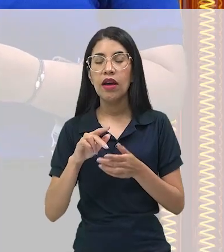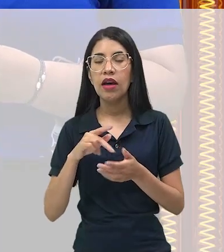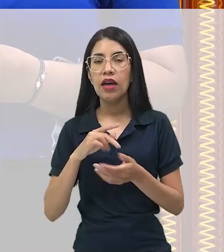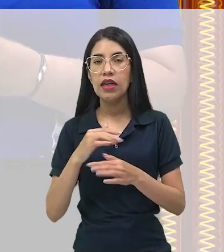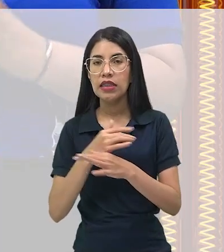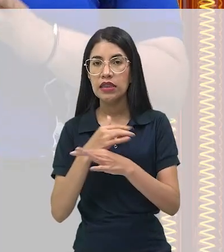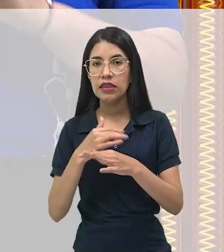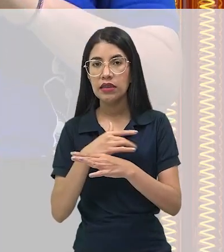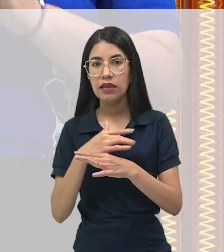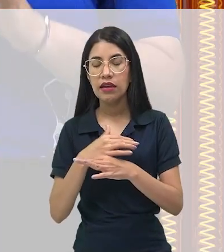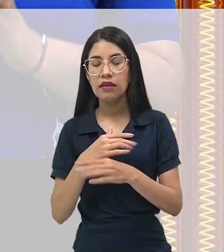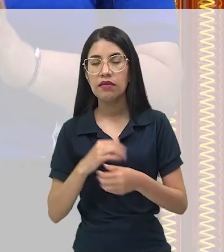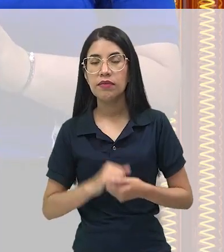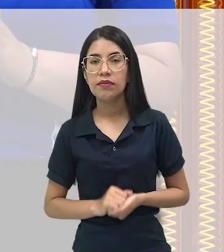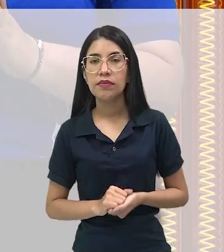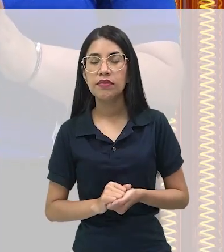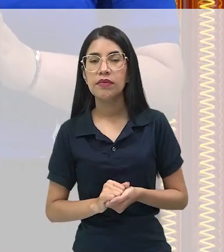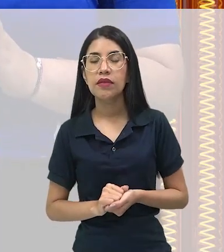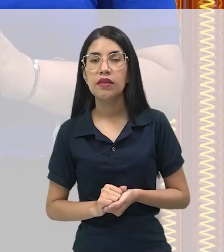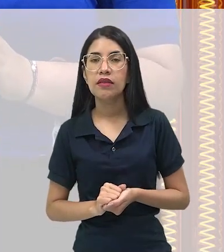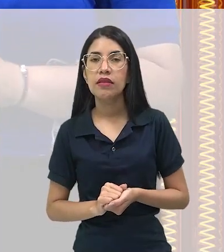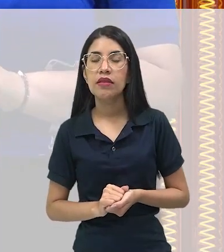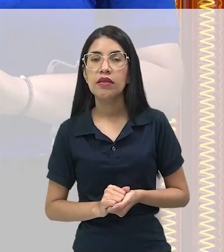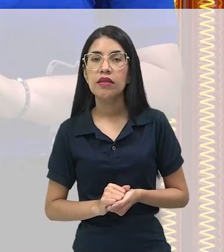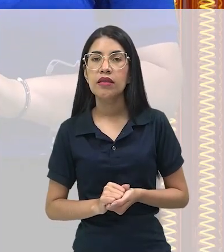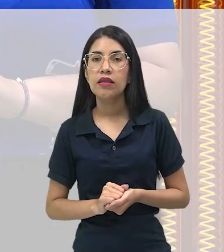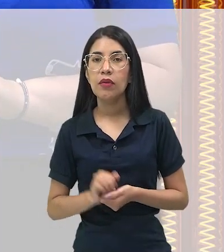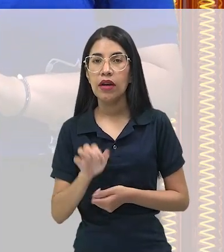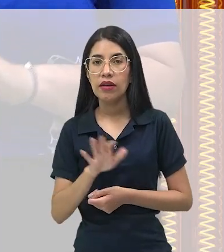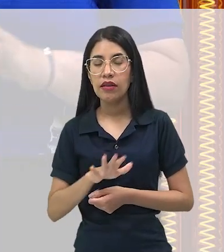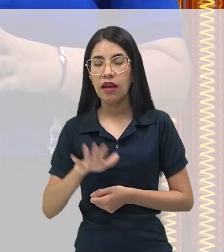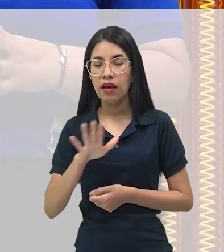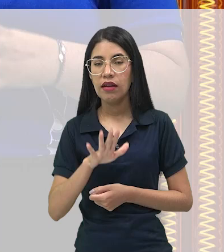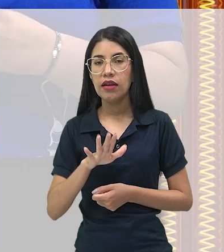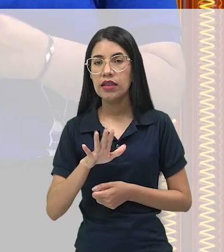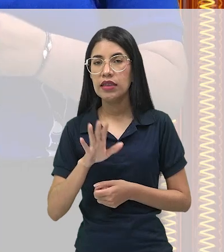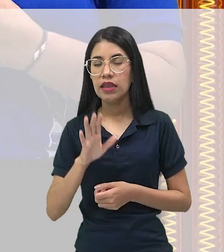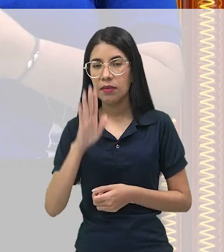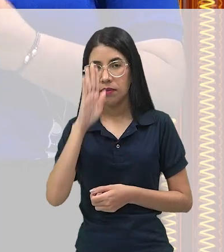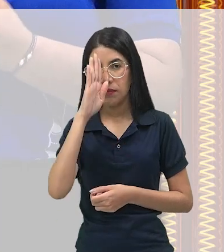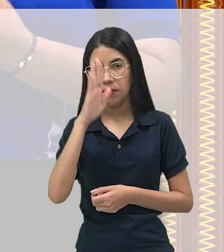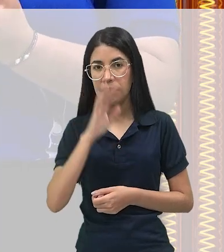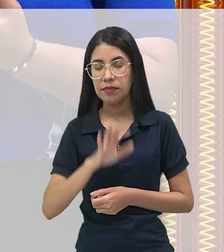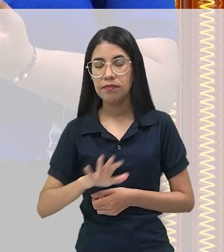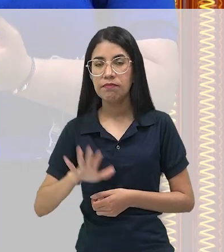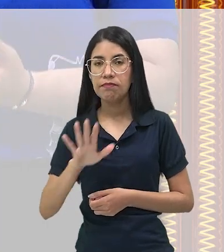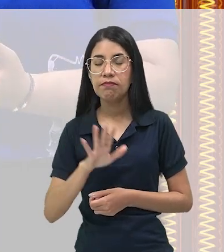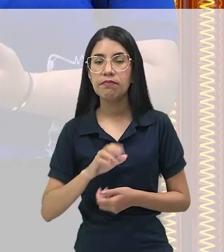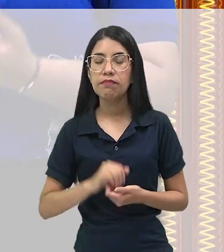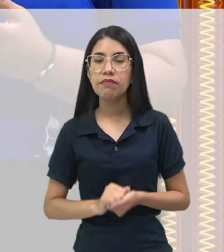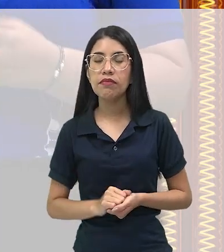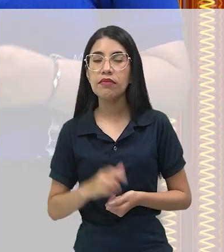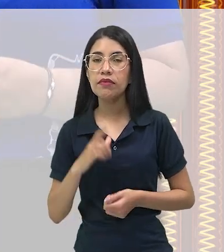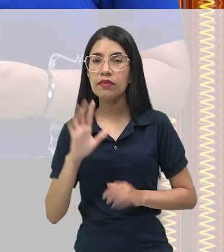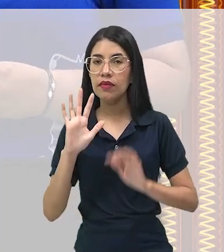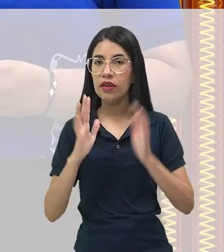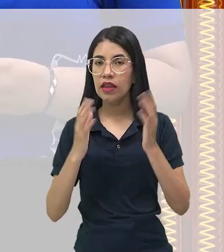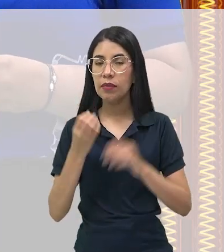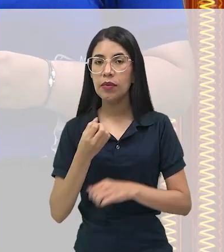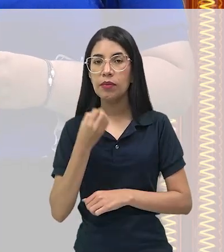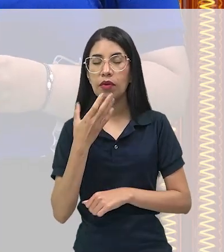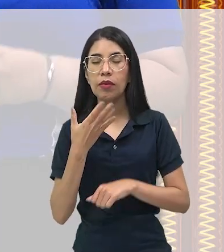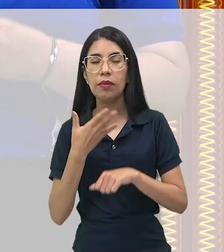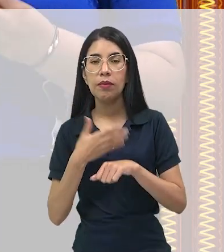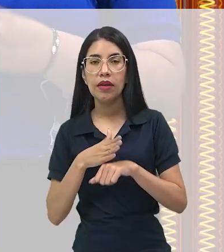New Jersey. Então, ali bem na questão do meio das 13 colônias. Ali já se tinha um clima mais favorável à prática